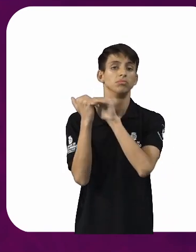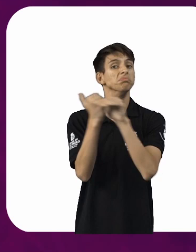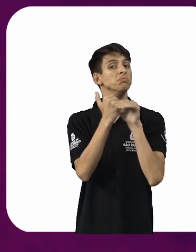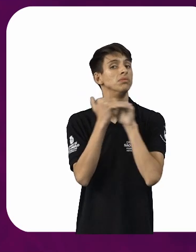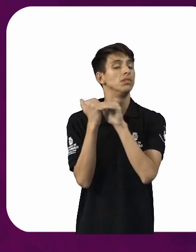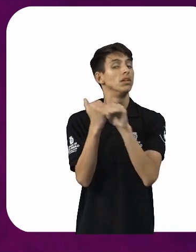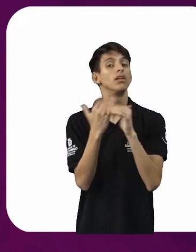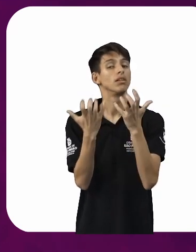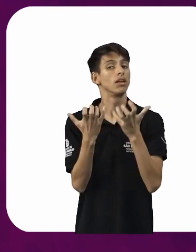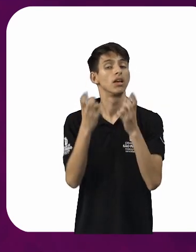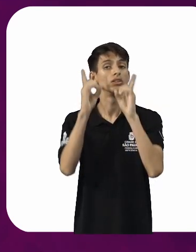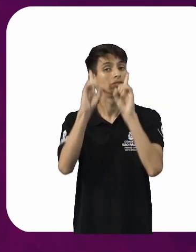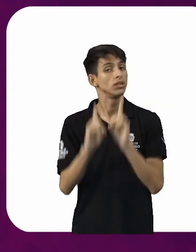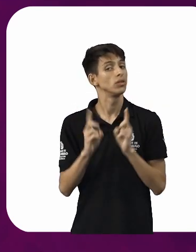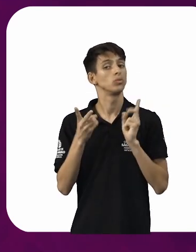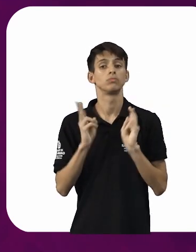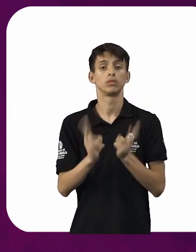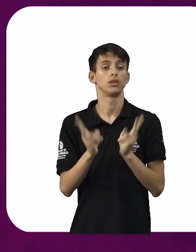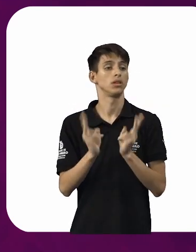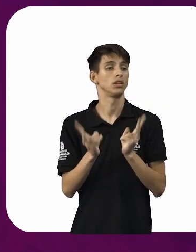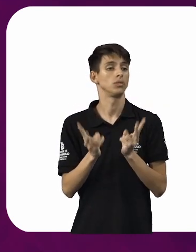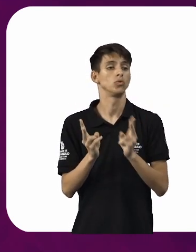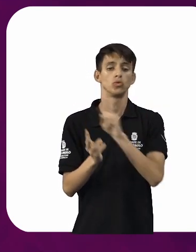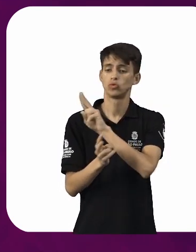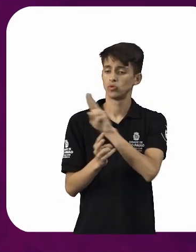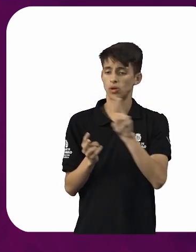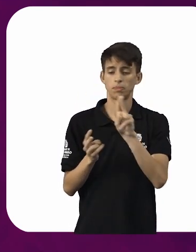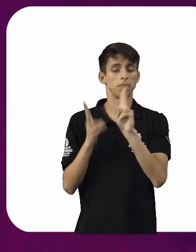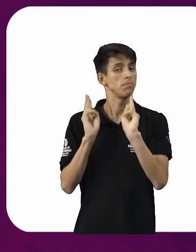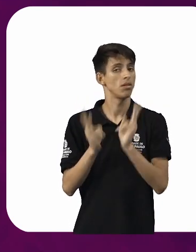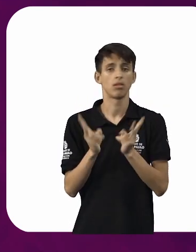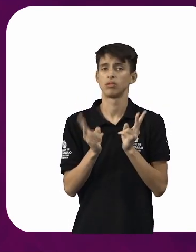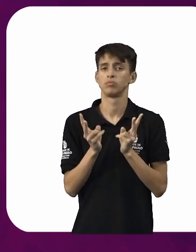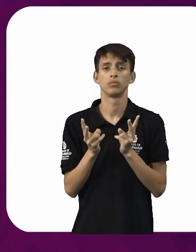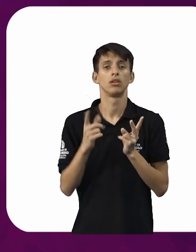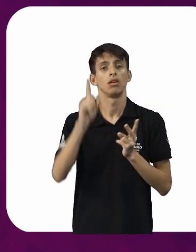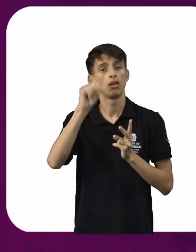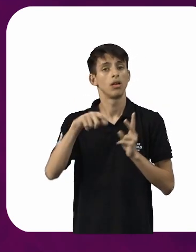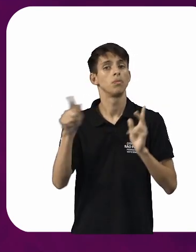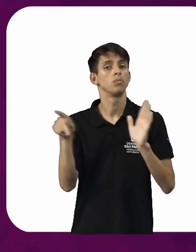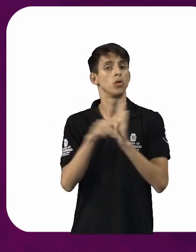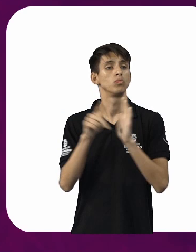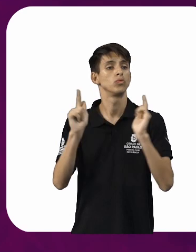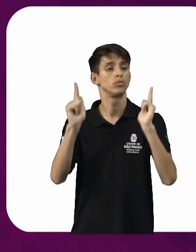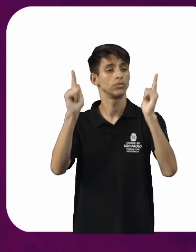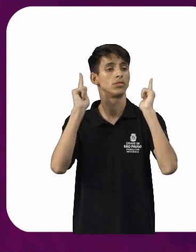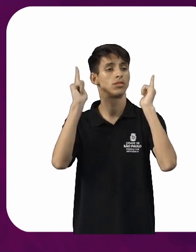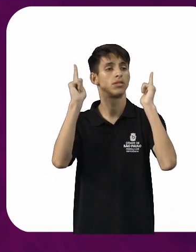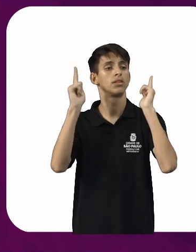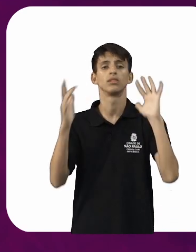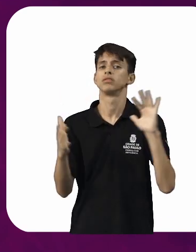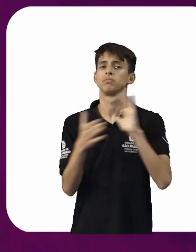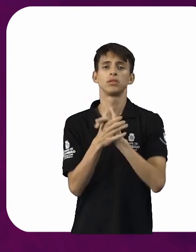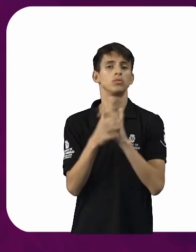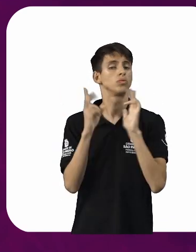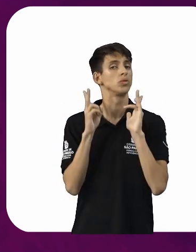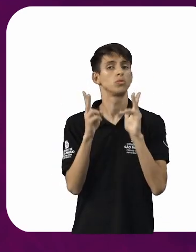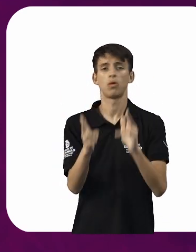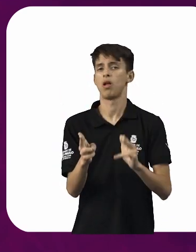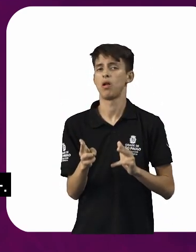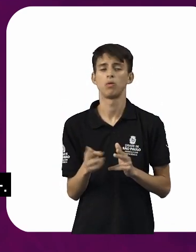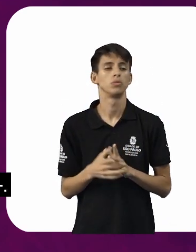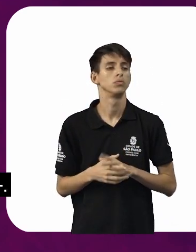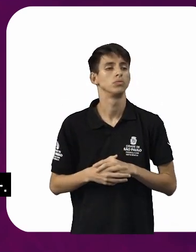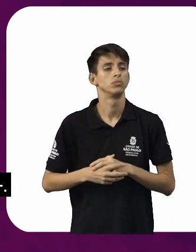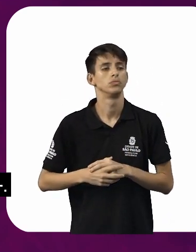Que os mesmos direitos, com os mesmos nomes. É uma campanha mundial da luta do casamento igualitário, por